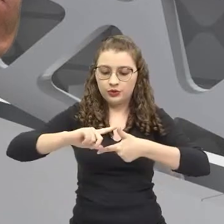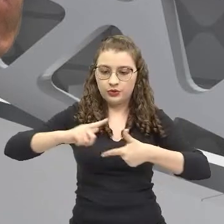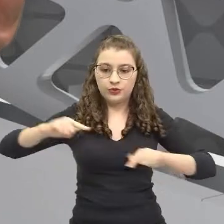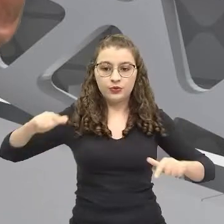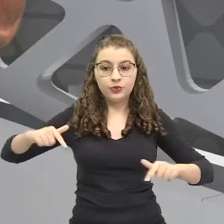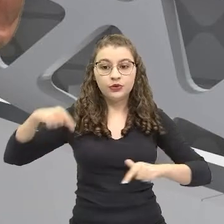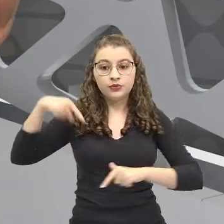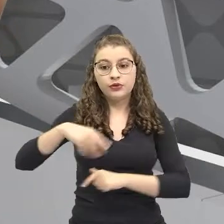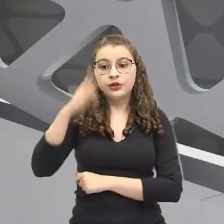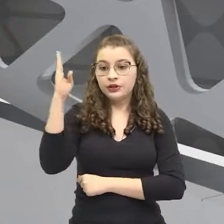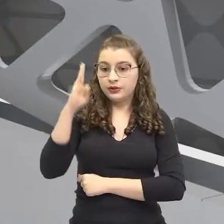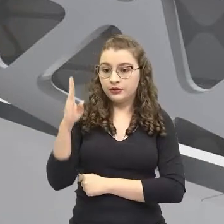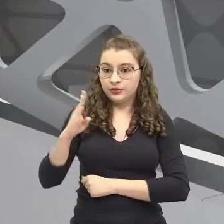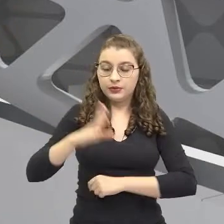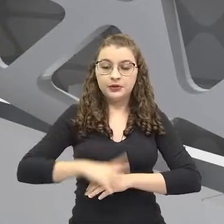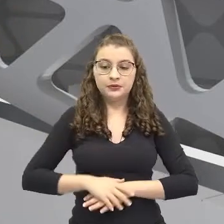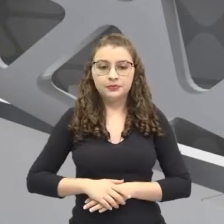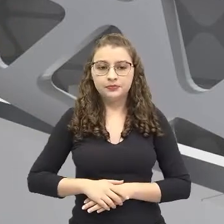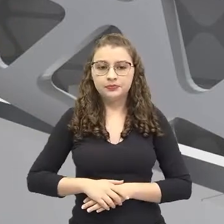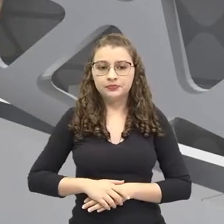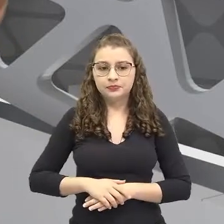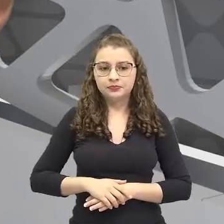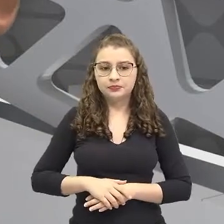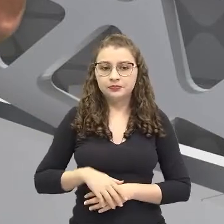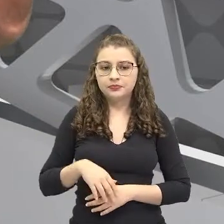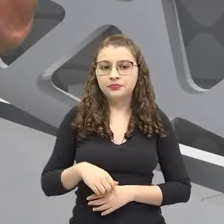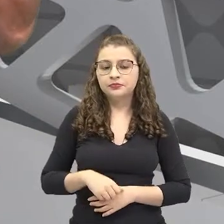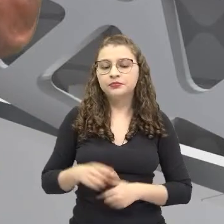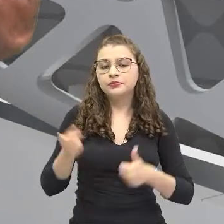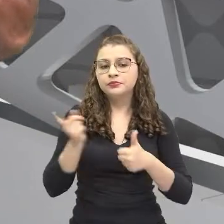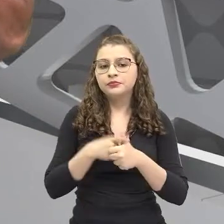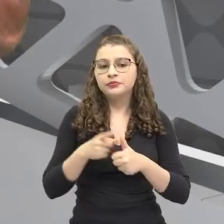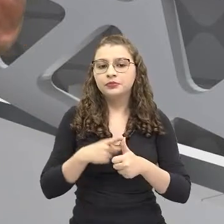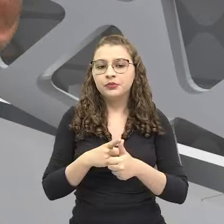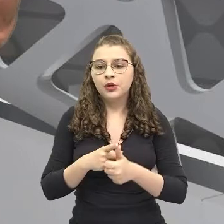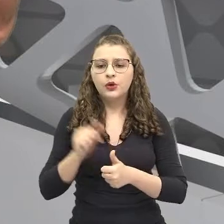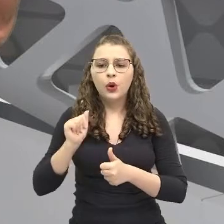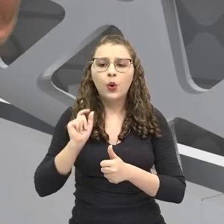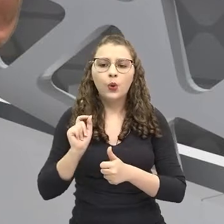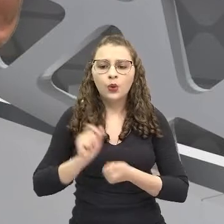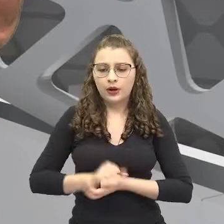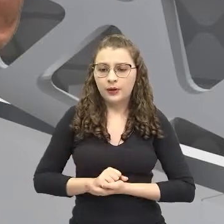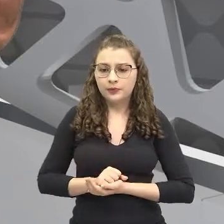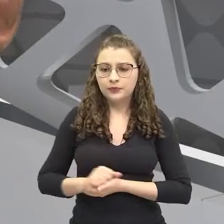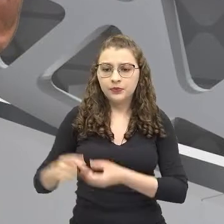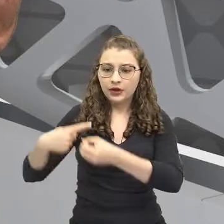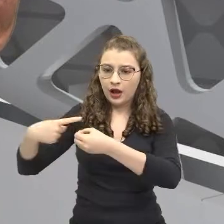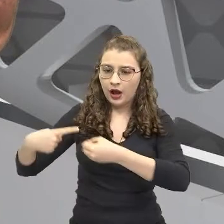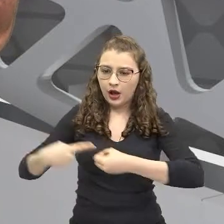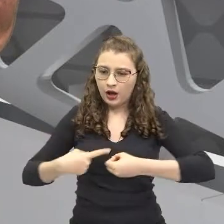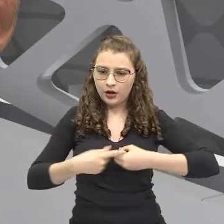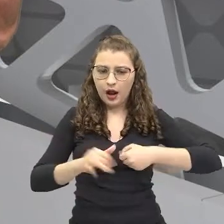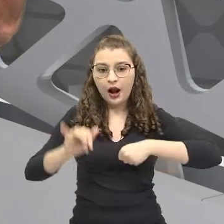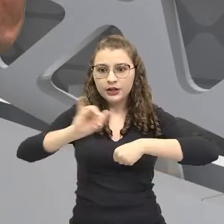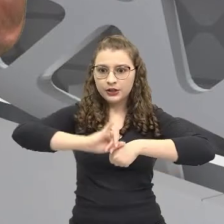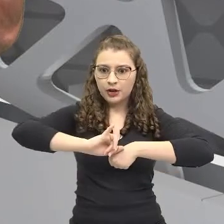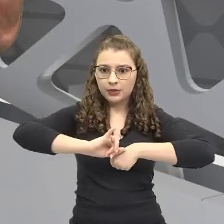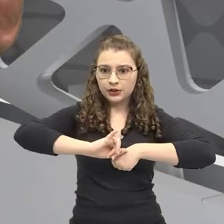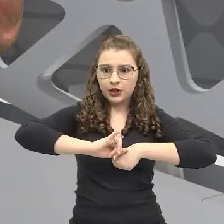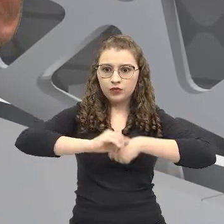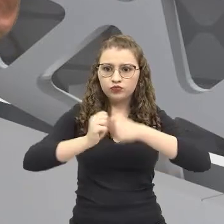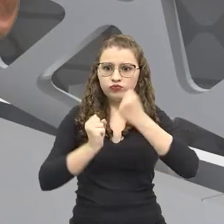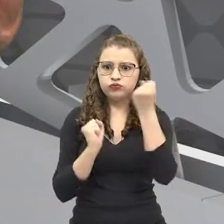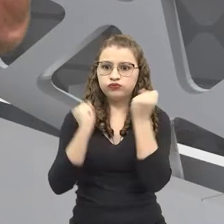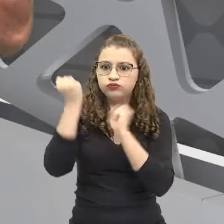Brasil. Primeiramente, industrialização das cidades. As cidades começaram a se industrializar, principalmente